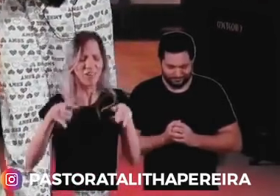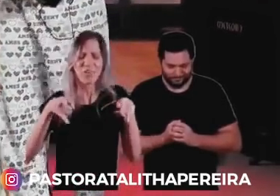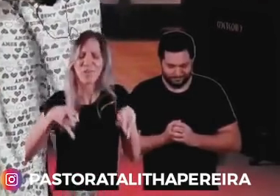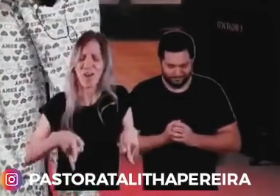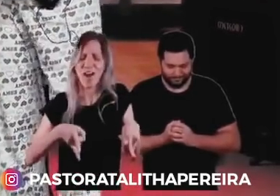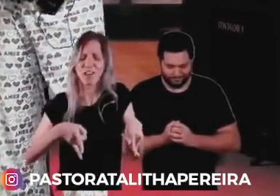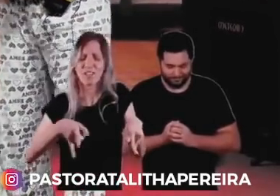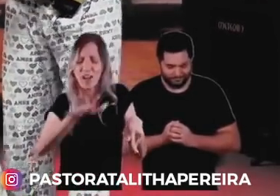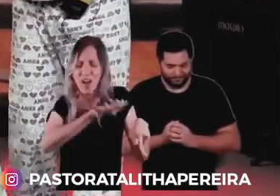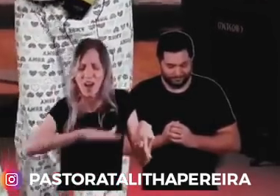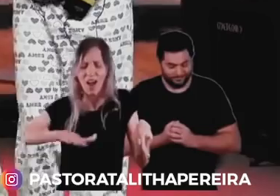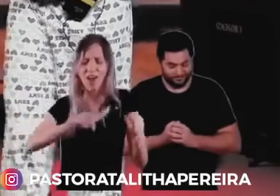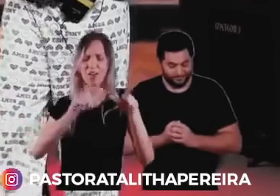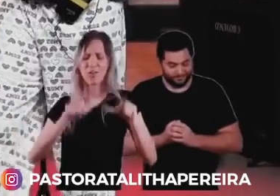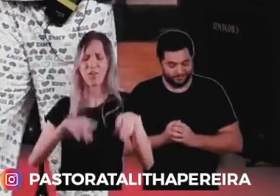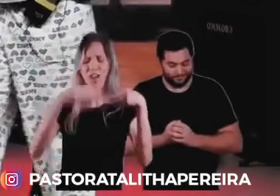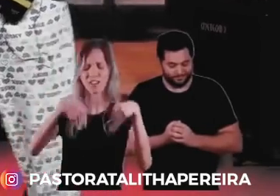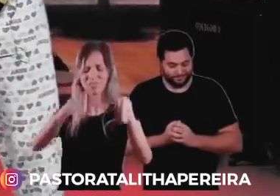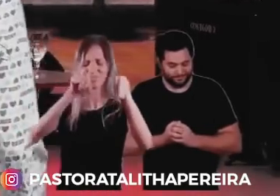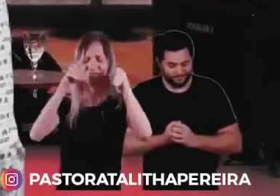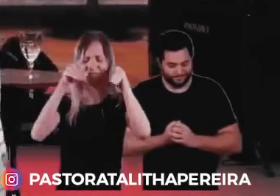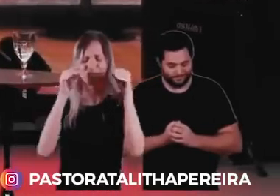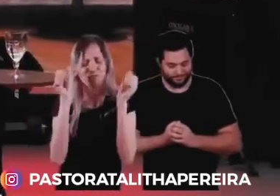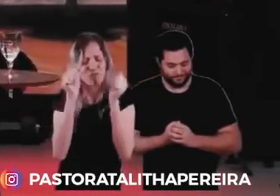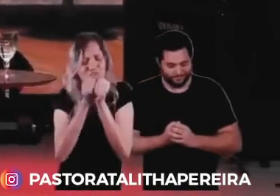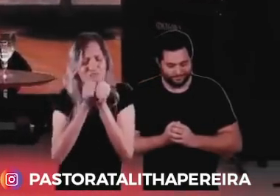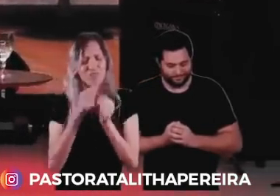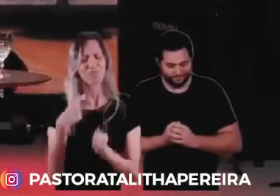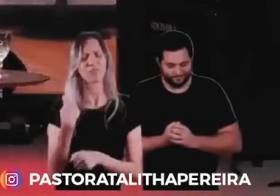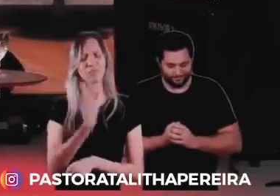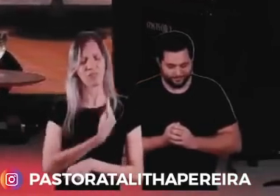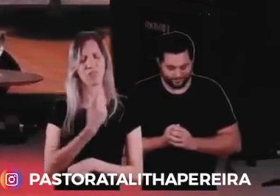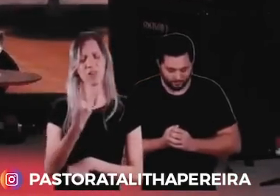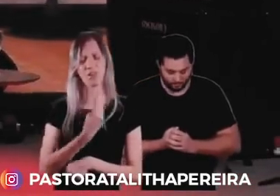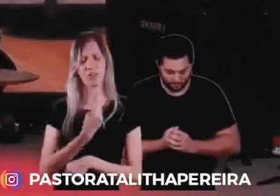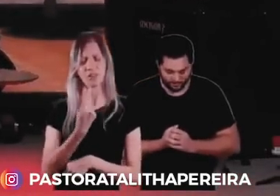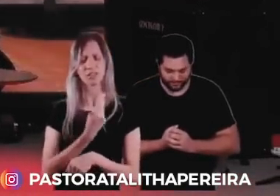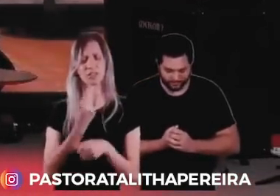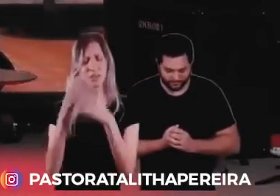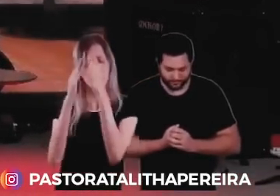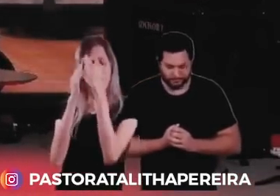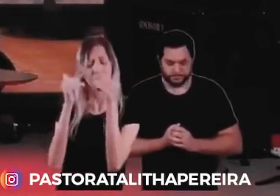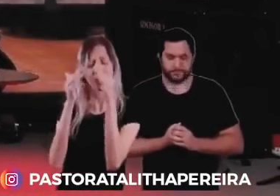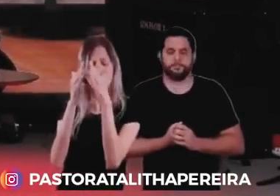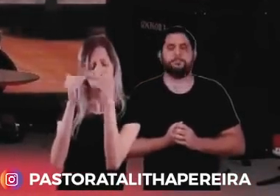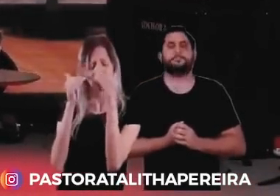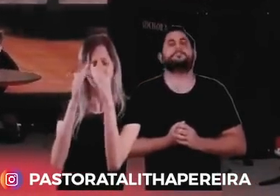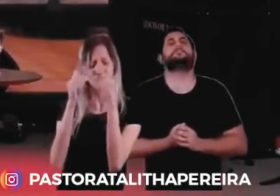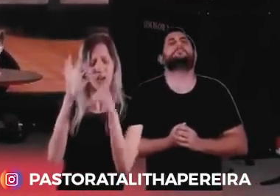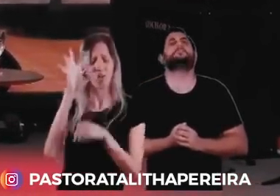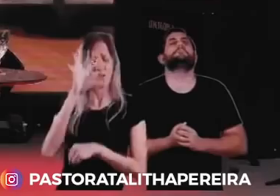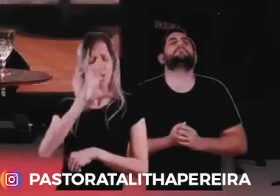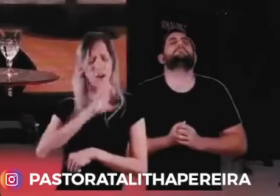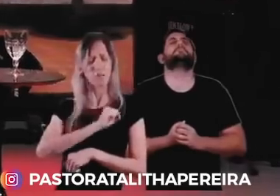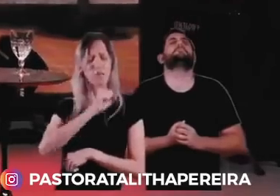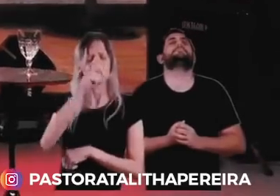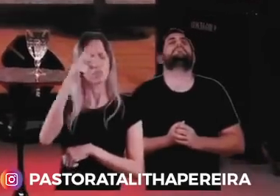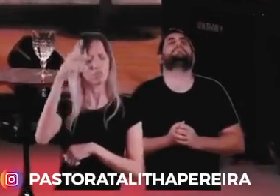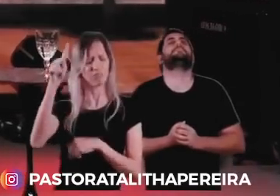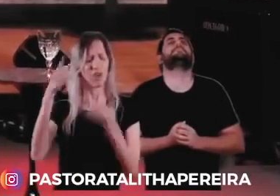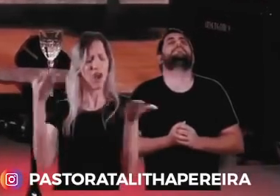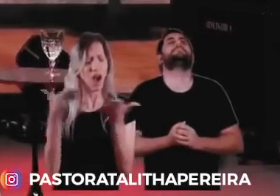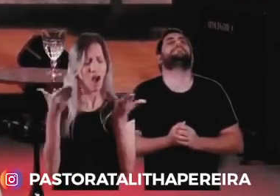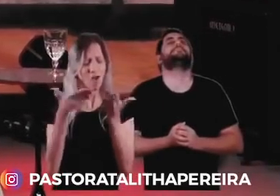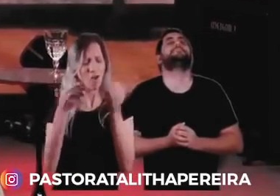cama, a invadir os nossos lençóis. Queremos, Senhor, te pedir que o teu amor comece